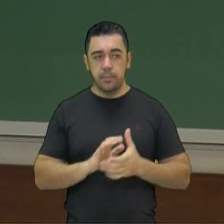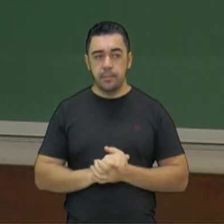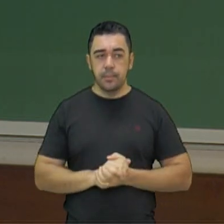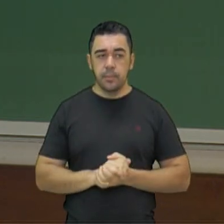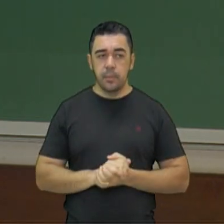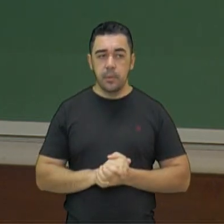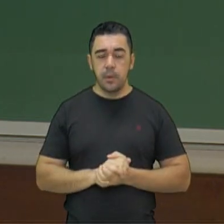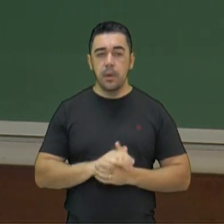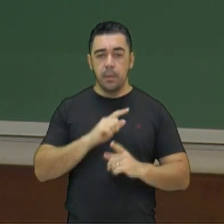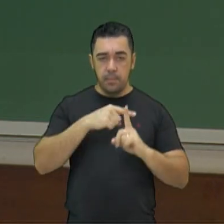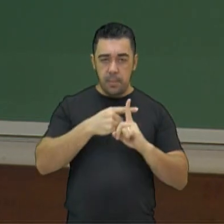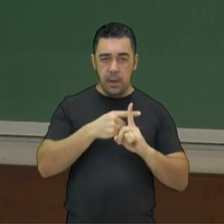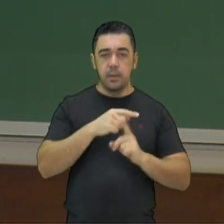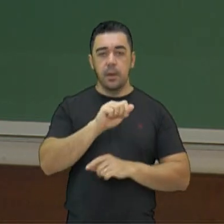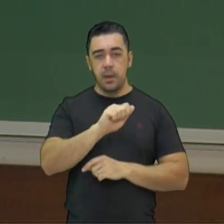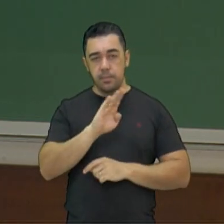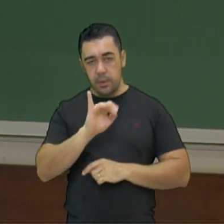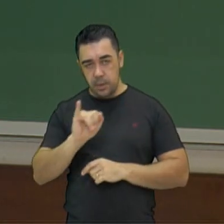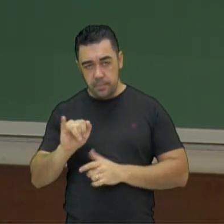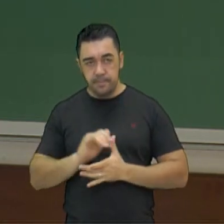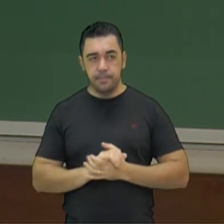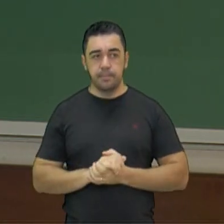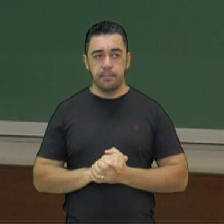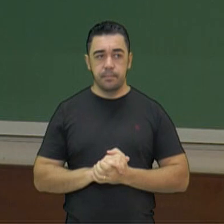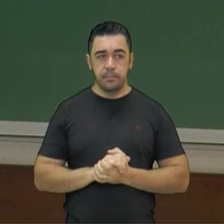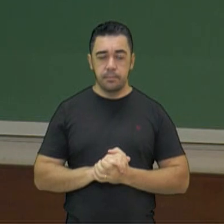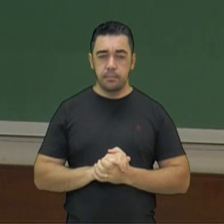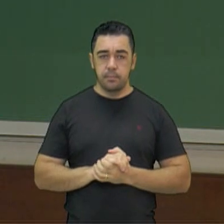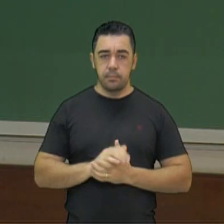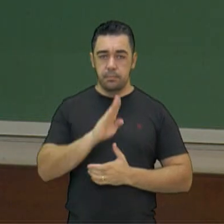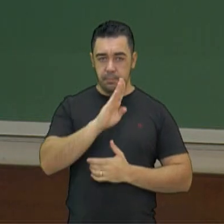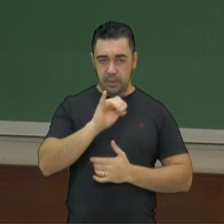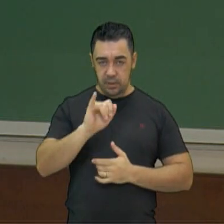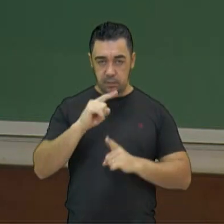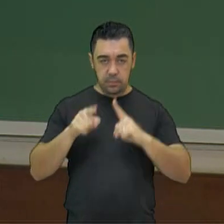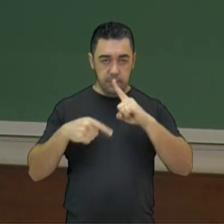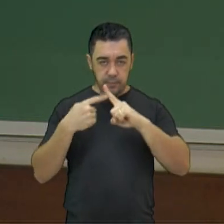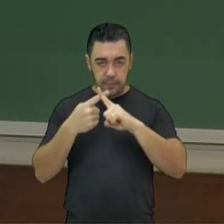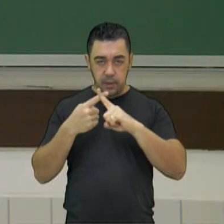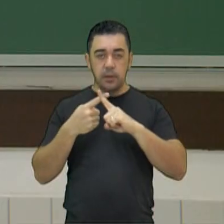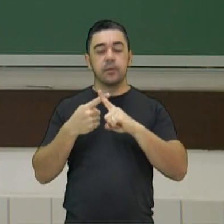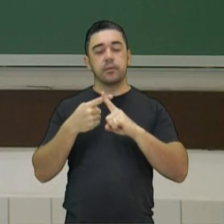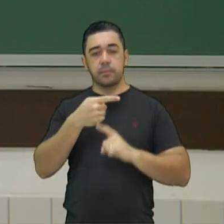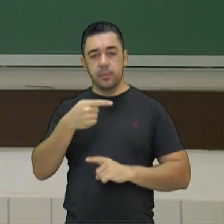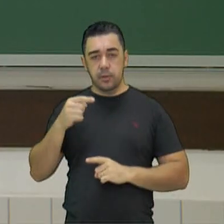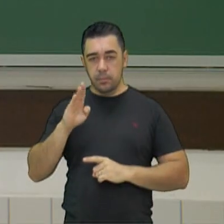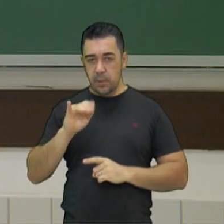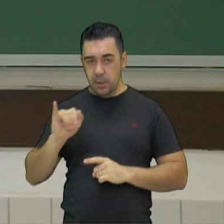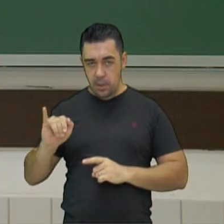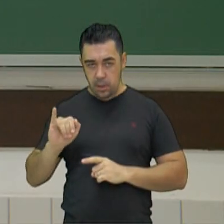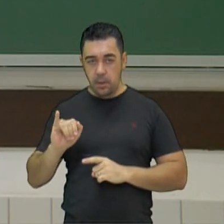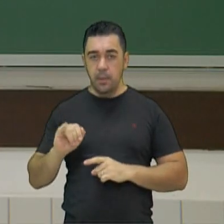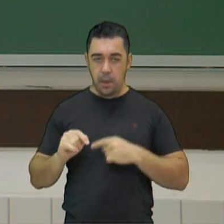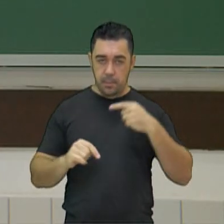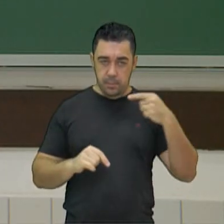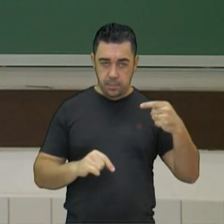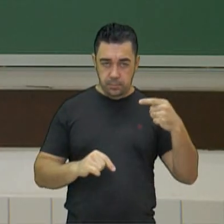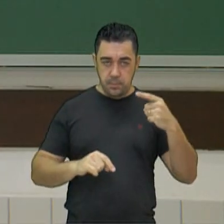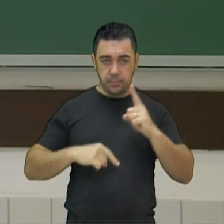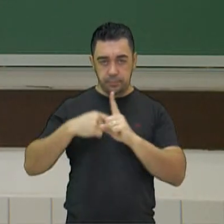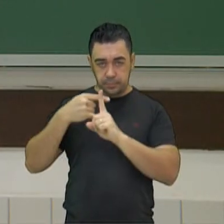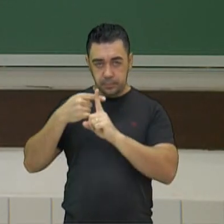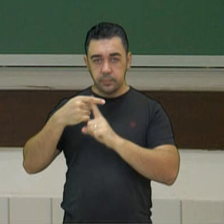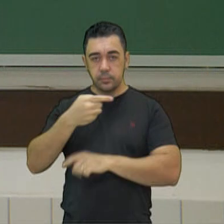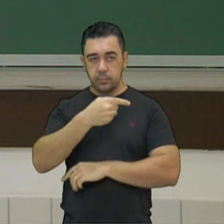vezes ABI. BI vezes menos BI, veja, positivo multiplicado por